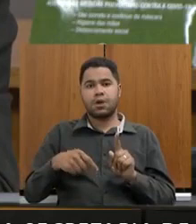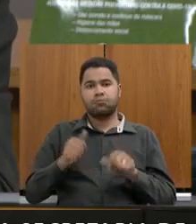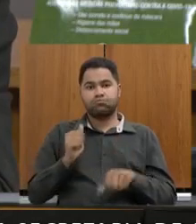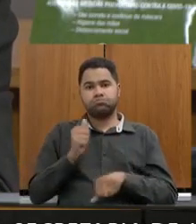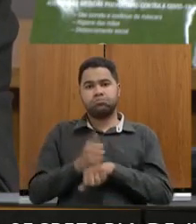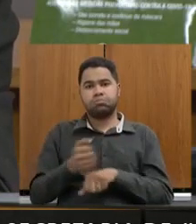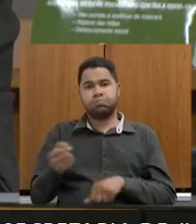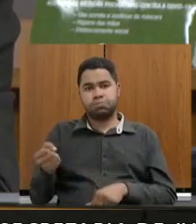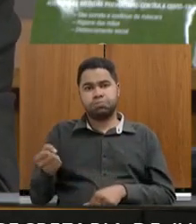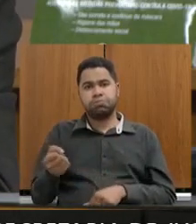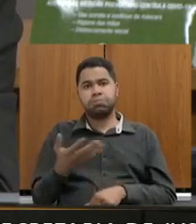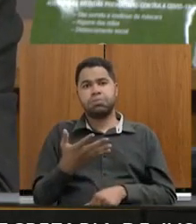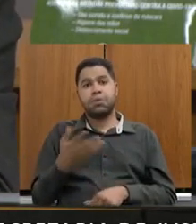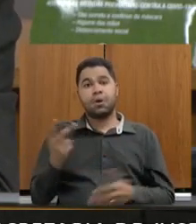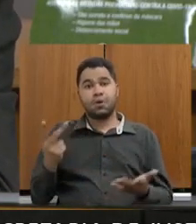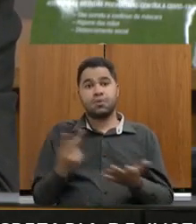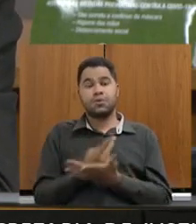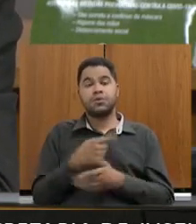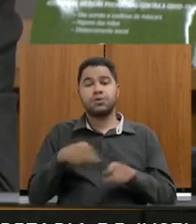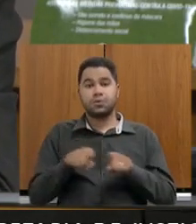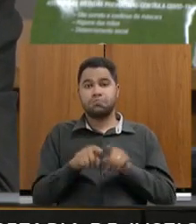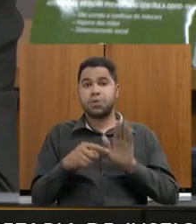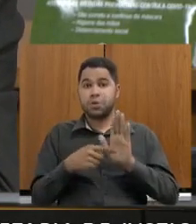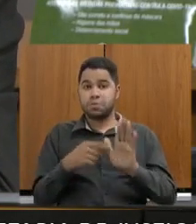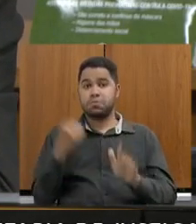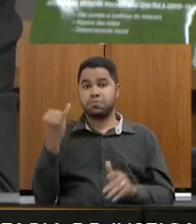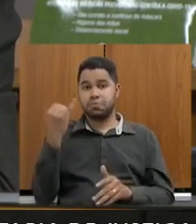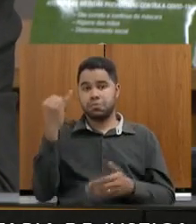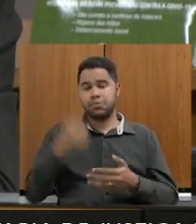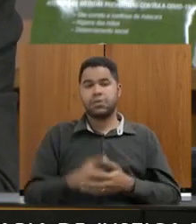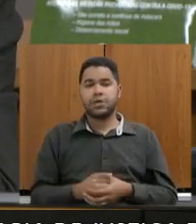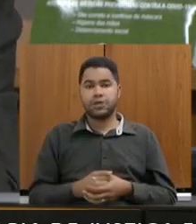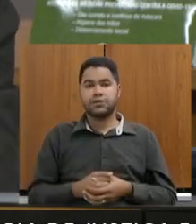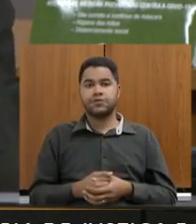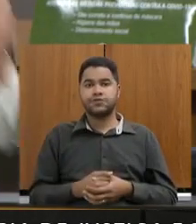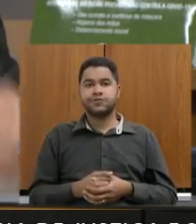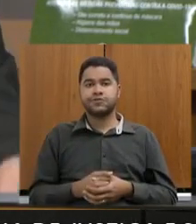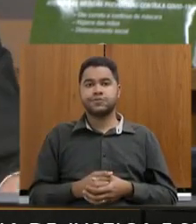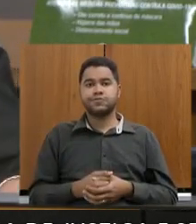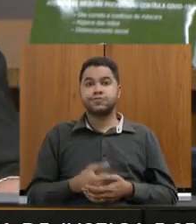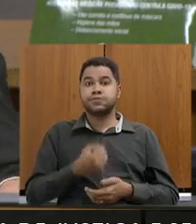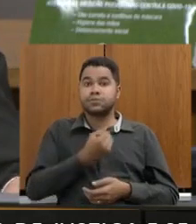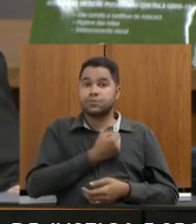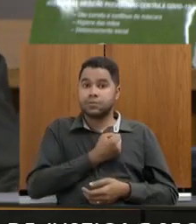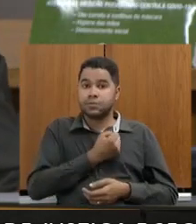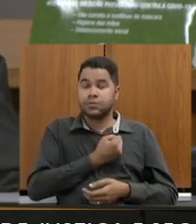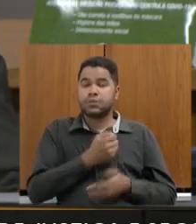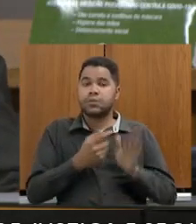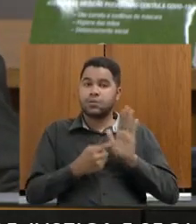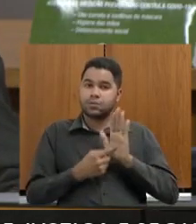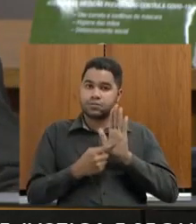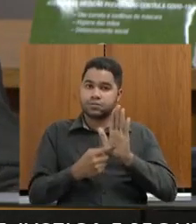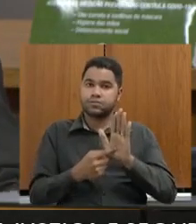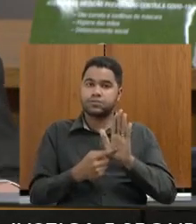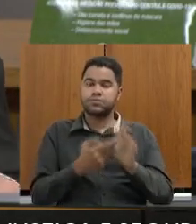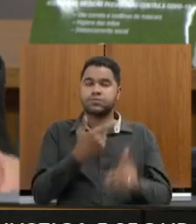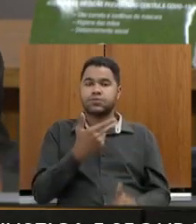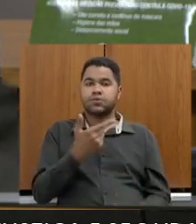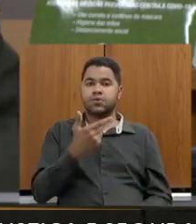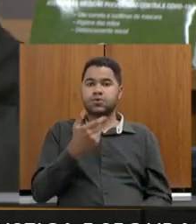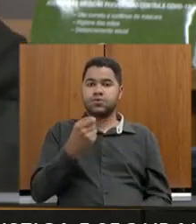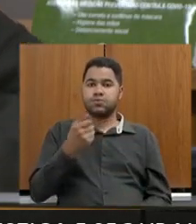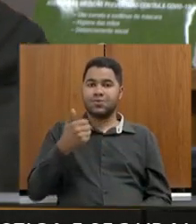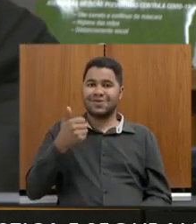deve acontecer e é o número também expressivo é esse número lá de